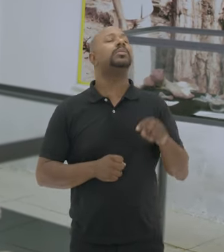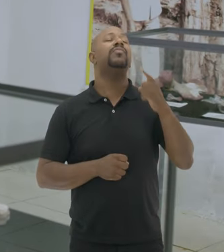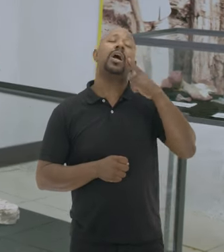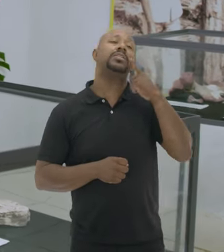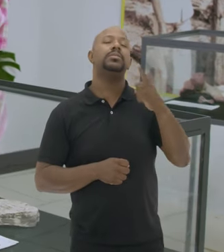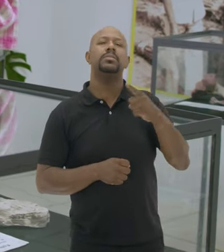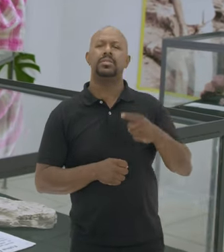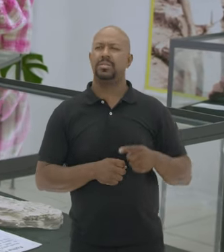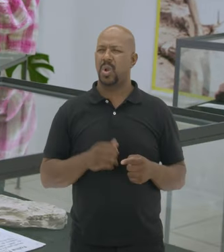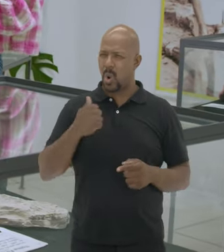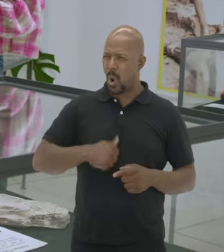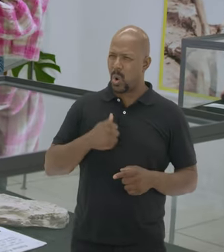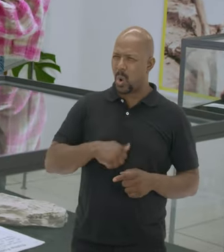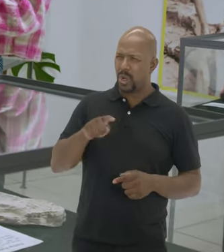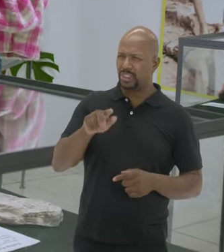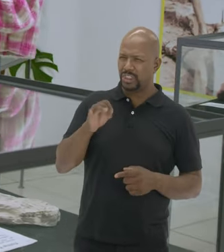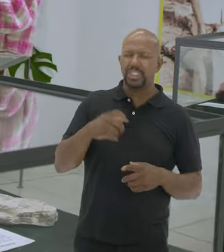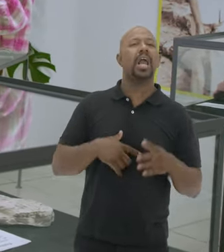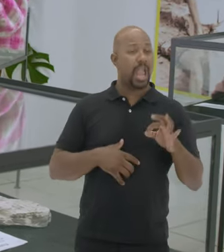que que vocês acham que é cocô